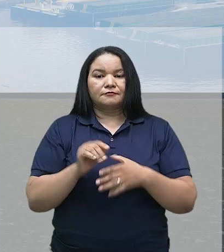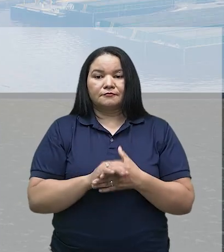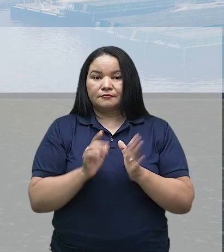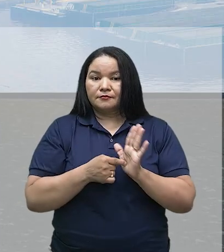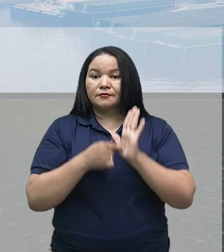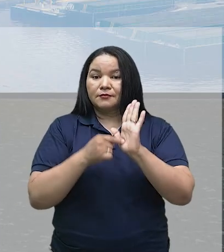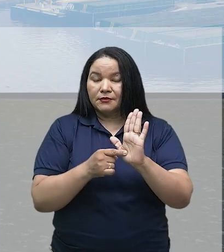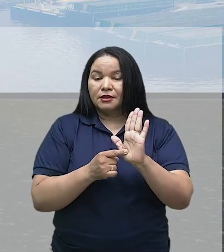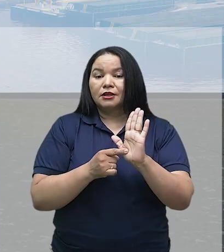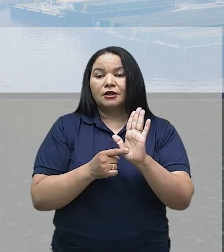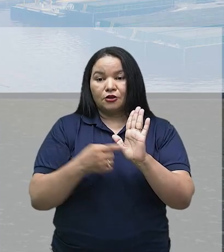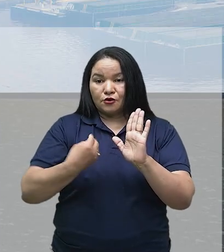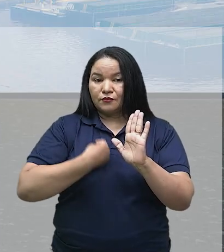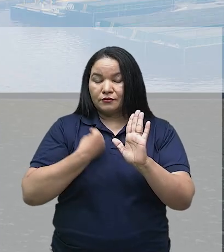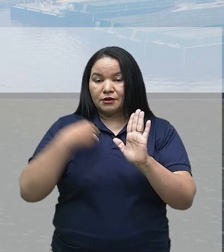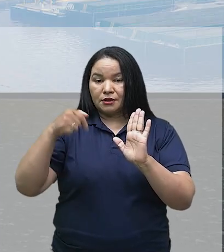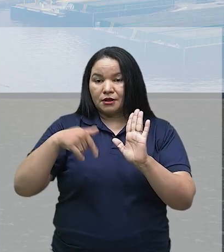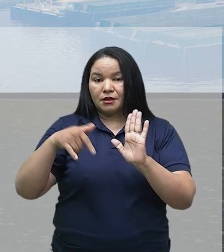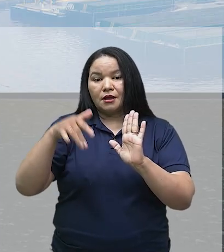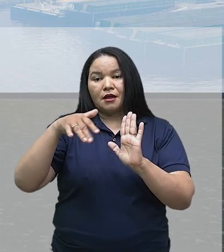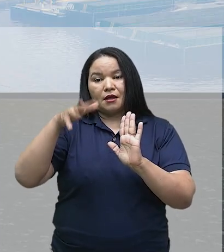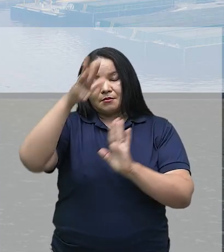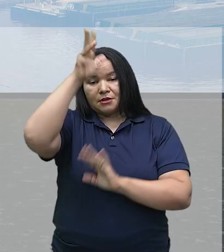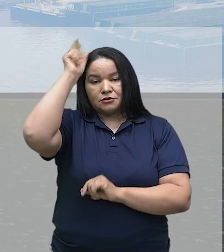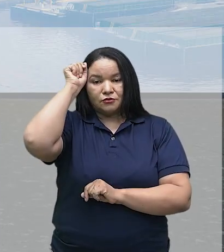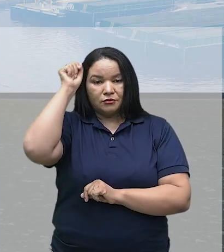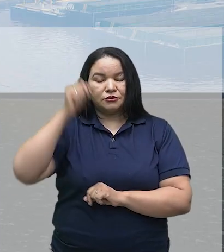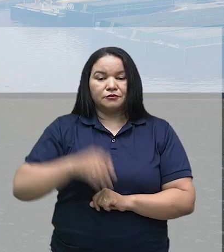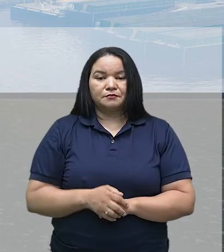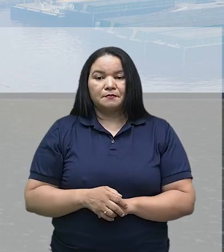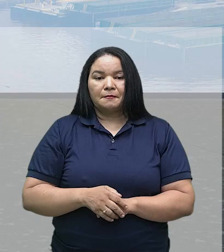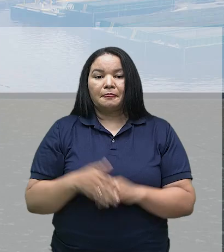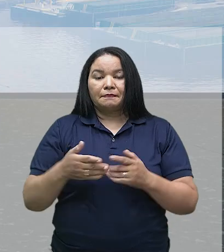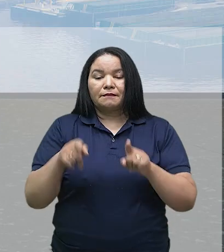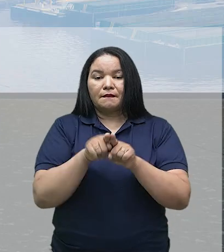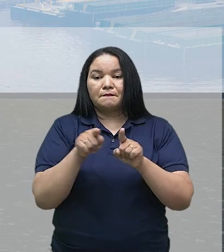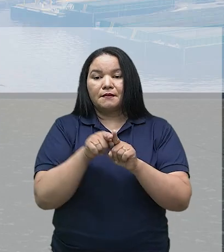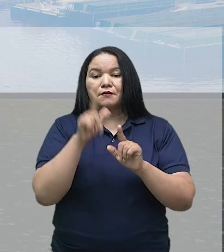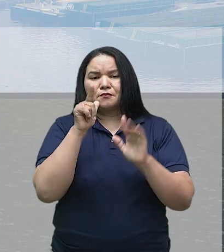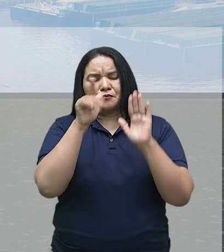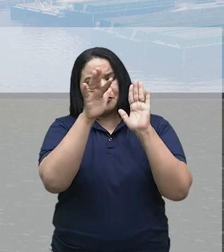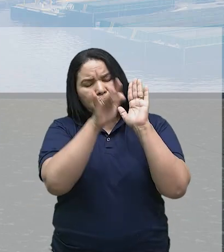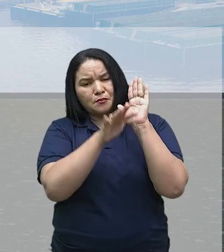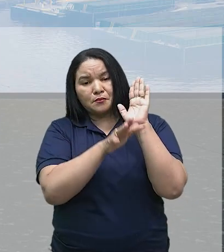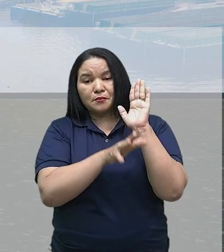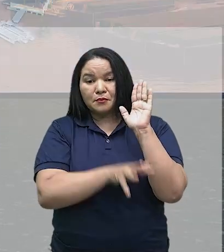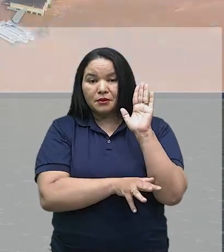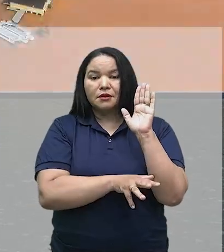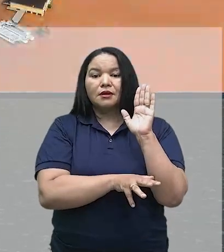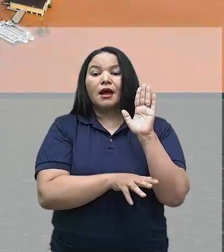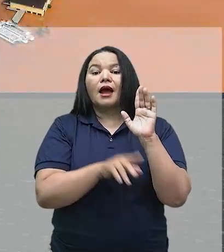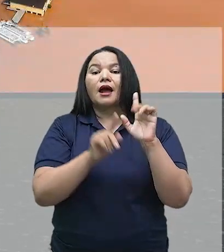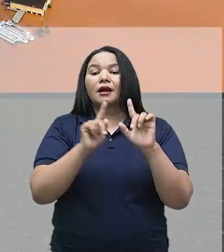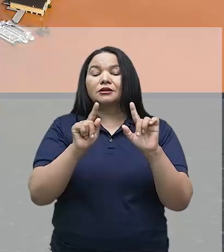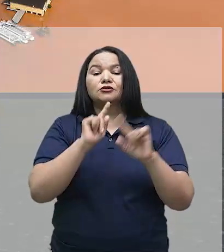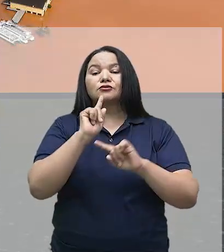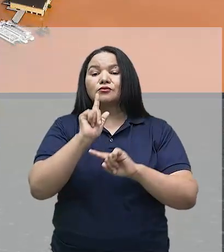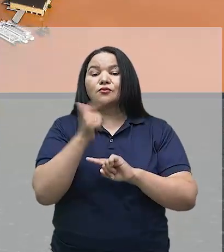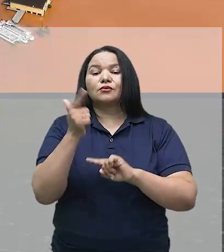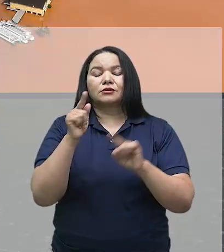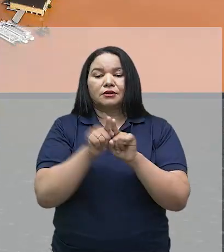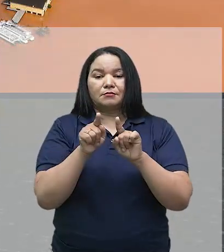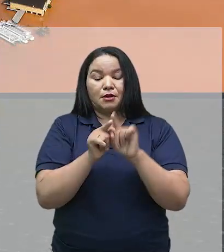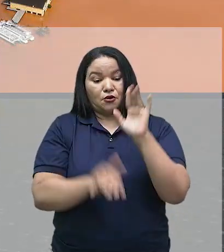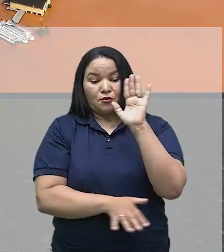climático, visto aqui no estado do Amazonas. Em contrapartida a essa seca, houve as enchentes no Rio Grande do